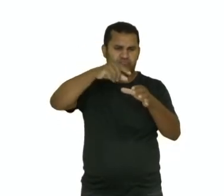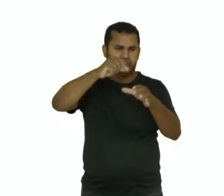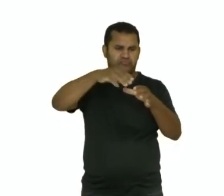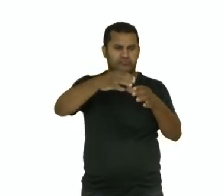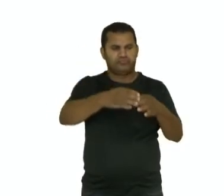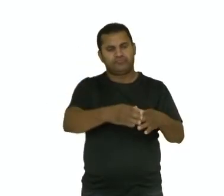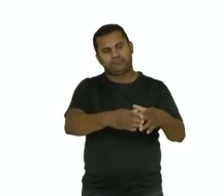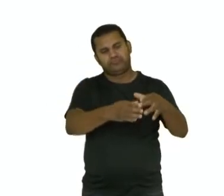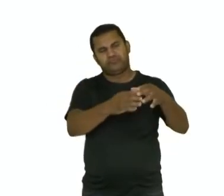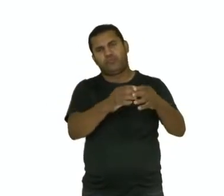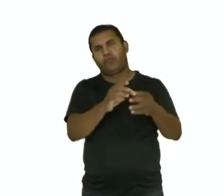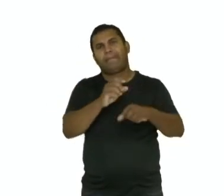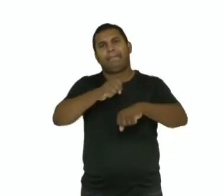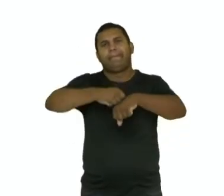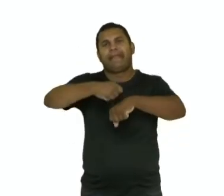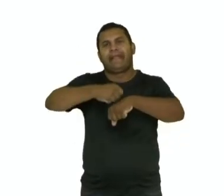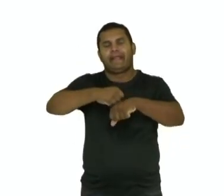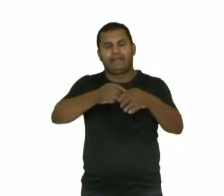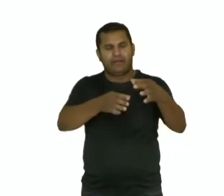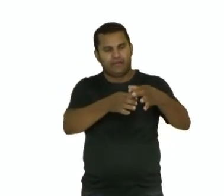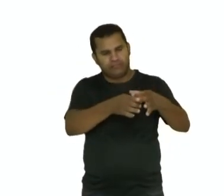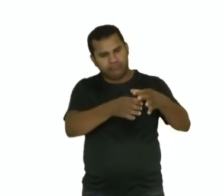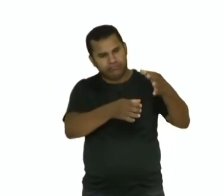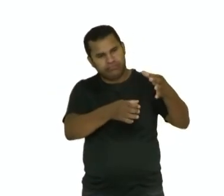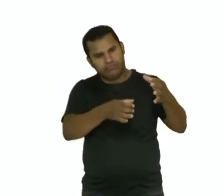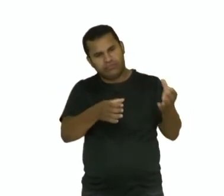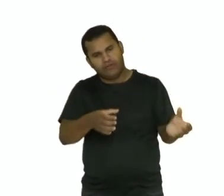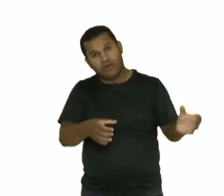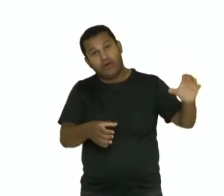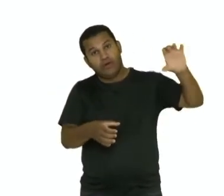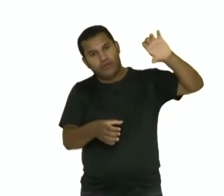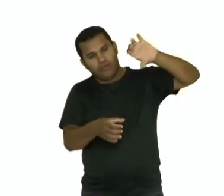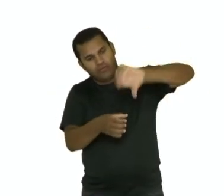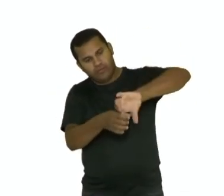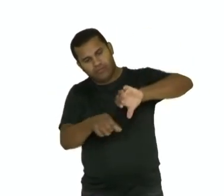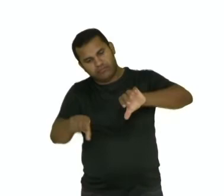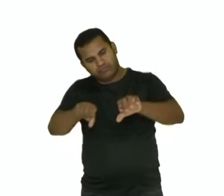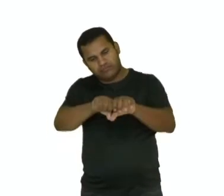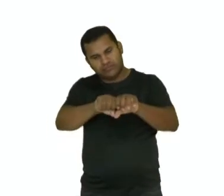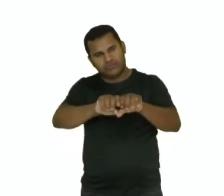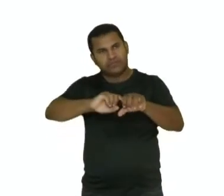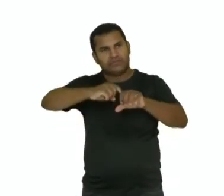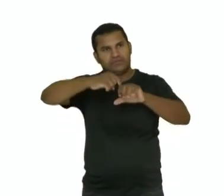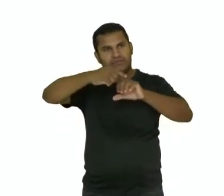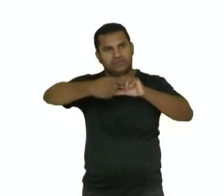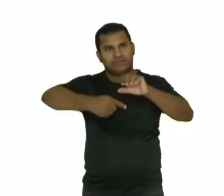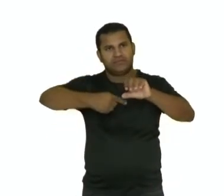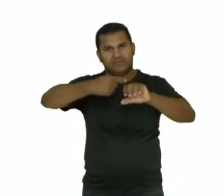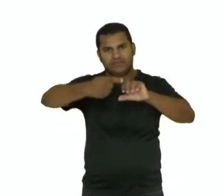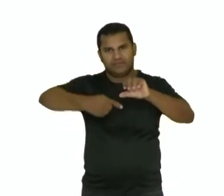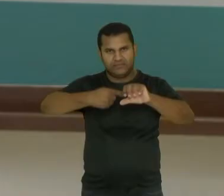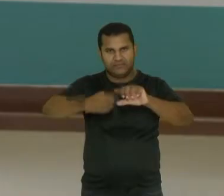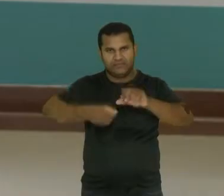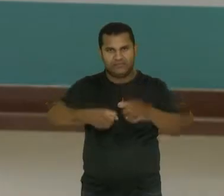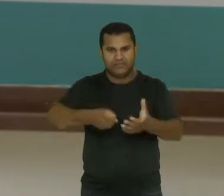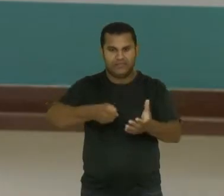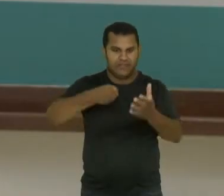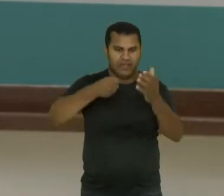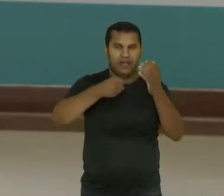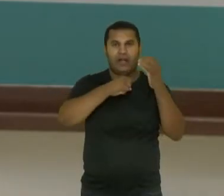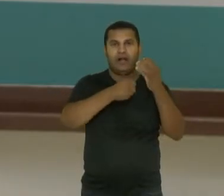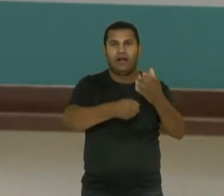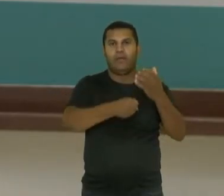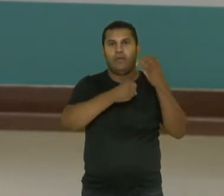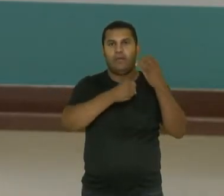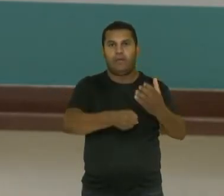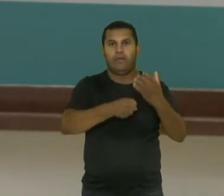conseguimos colocar ali dentro para a construção. E depois o segundo passo, que é tentar fazer alguns movimentos